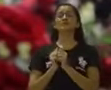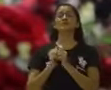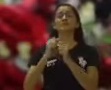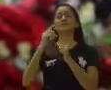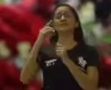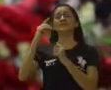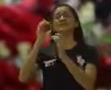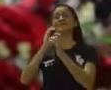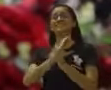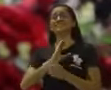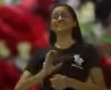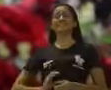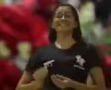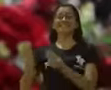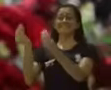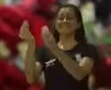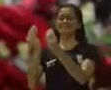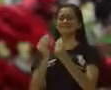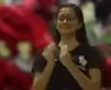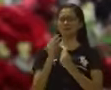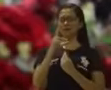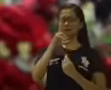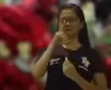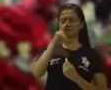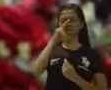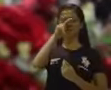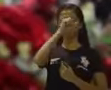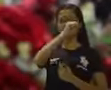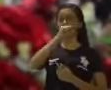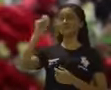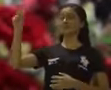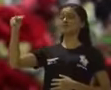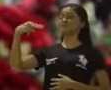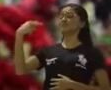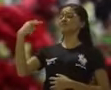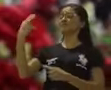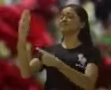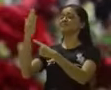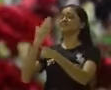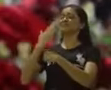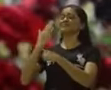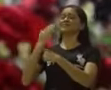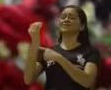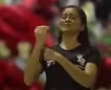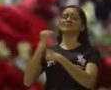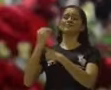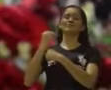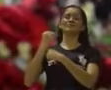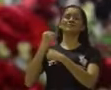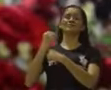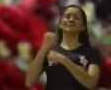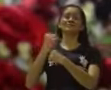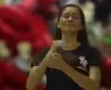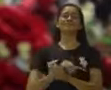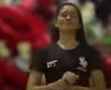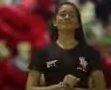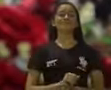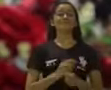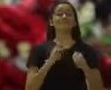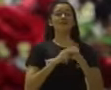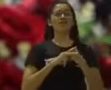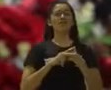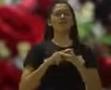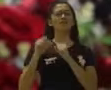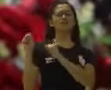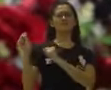fortalece. Ele olha para mim e me abastece diariamente. E ele vai usar o verbo